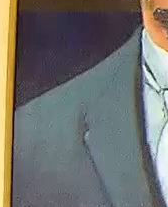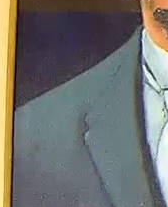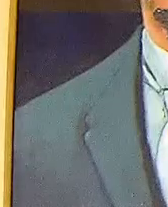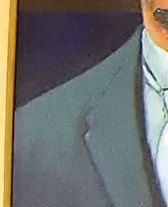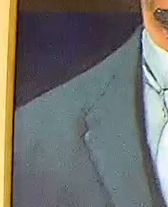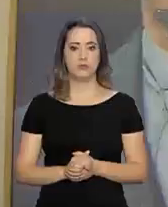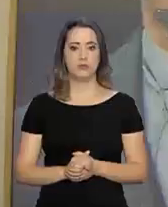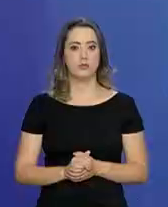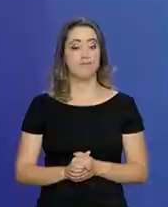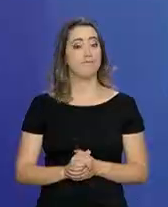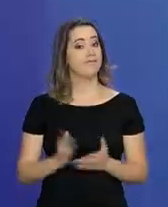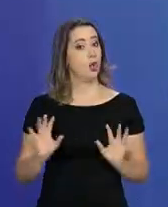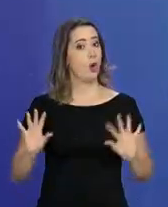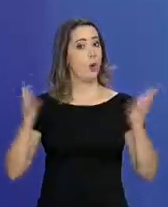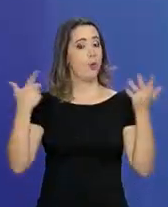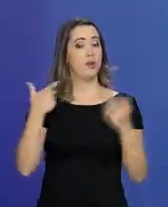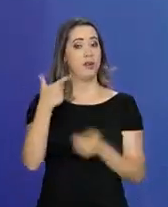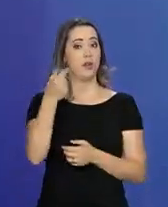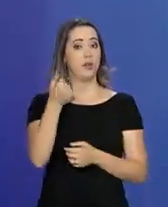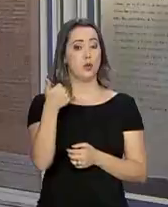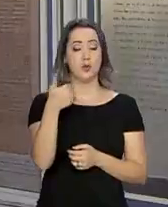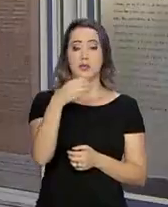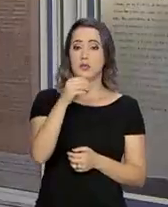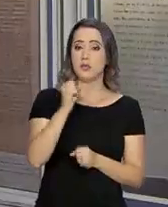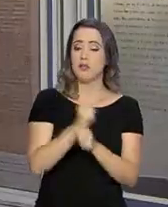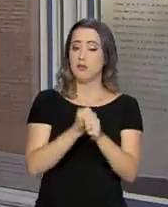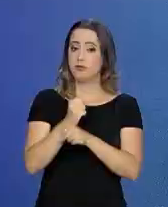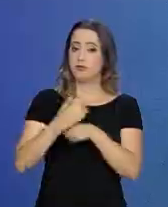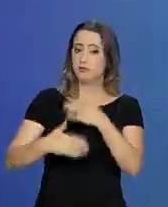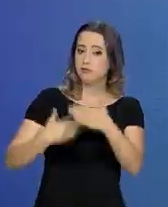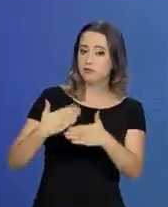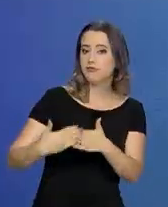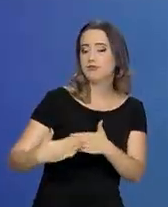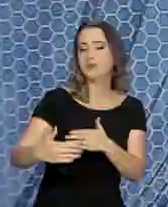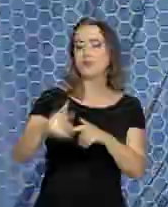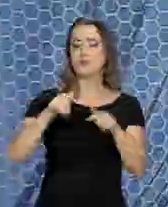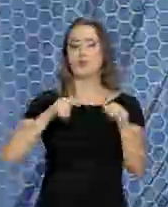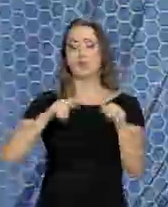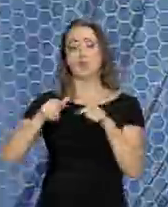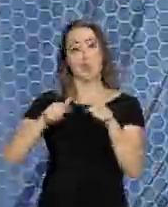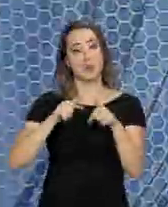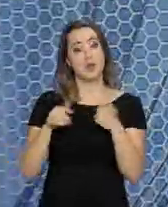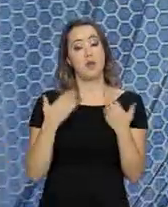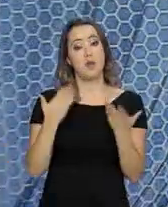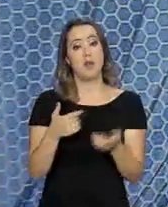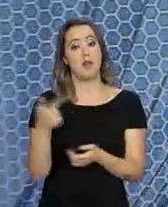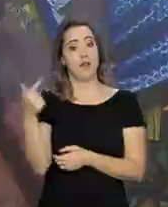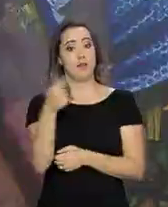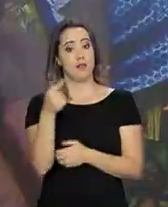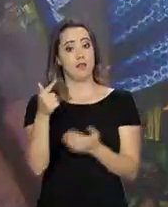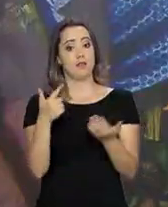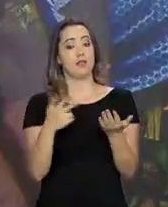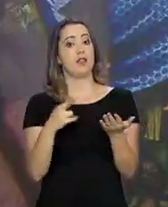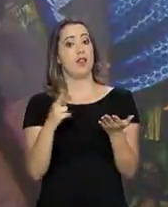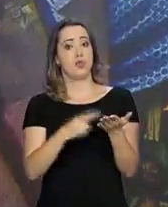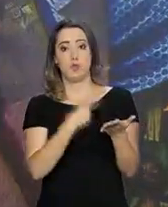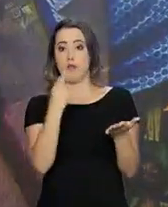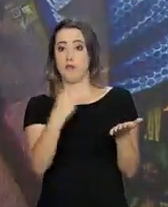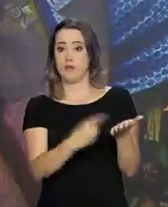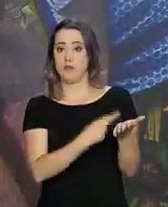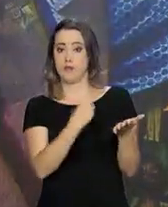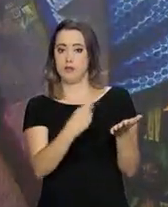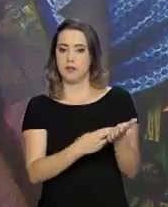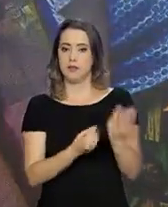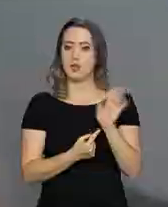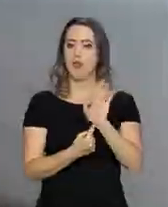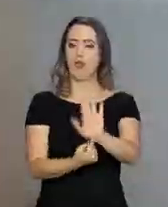E para comemorar os 210 anos dessa trajetória, a sétima edição da revista da Imprensa Nacional